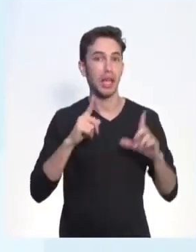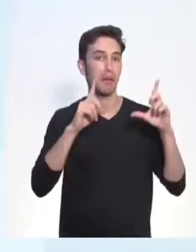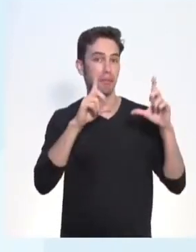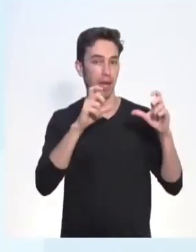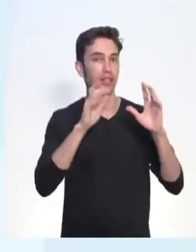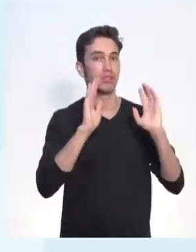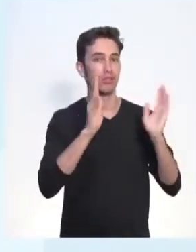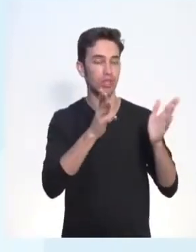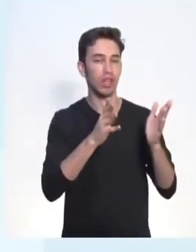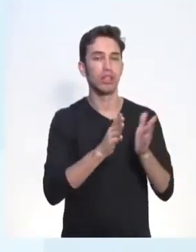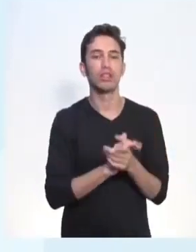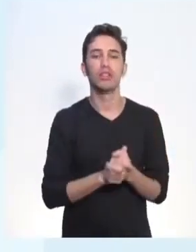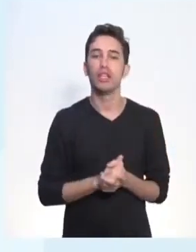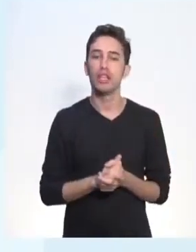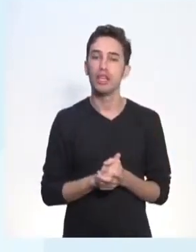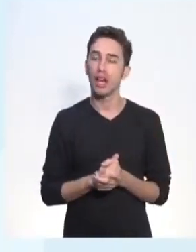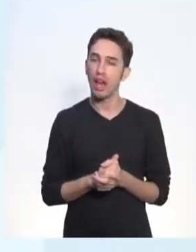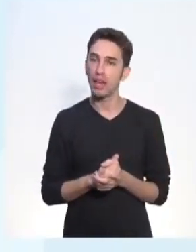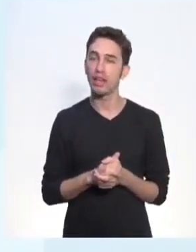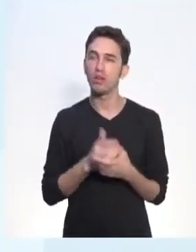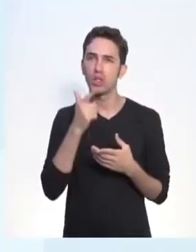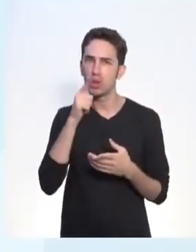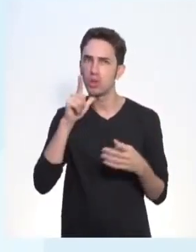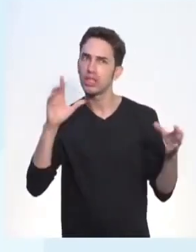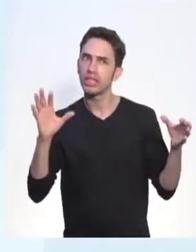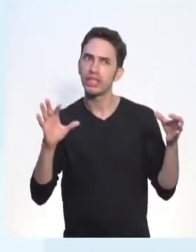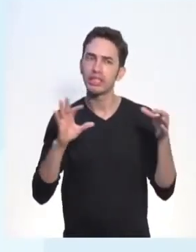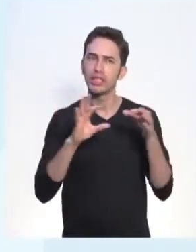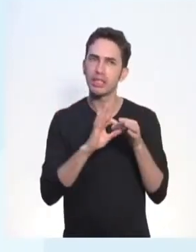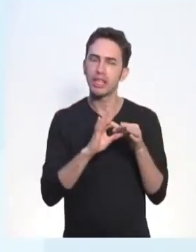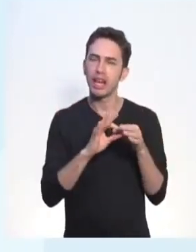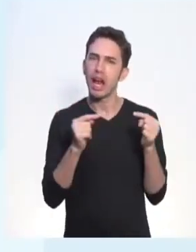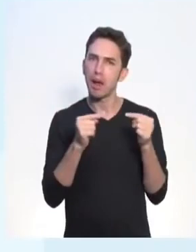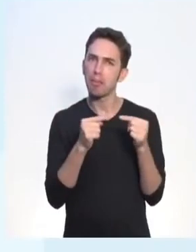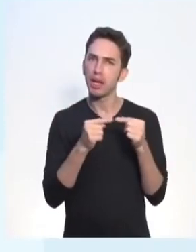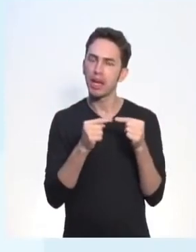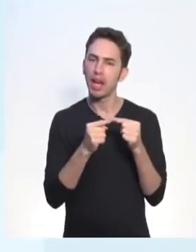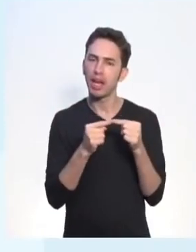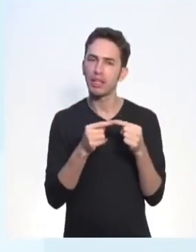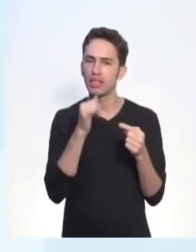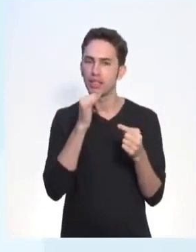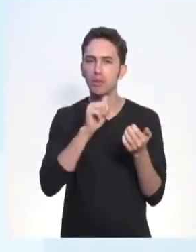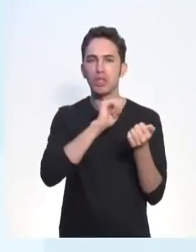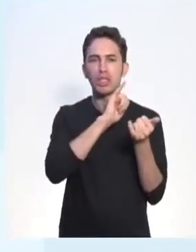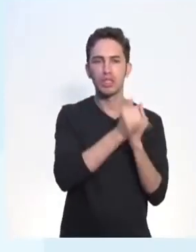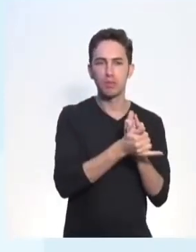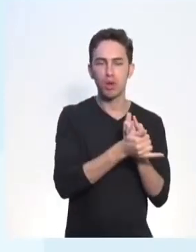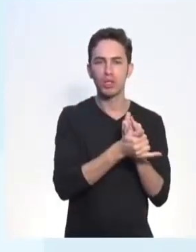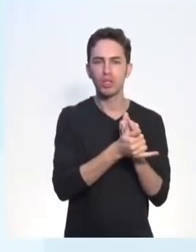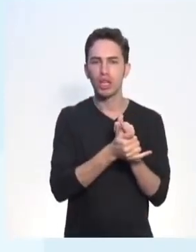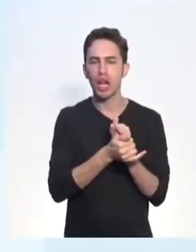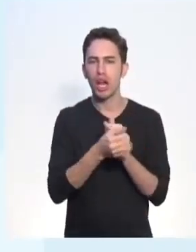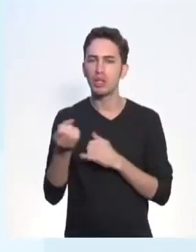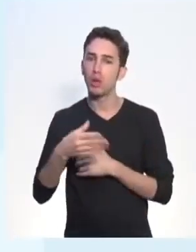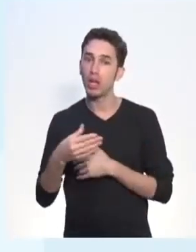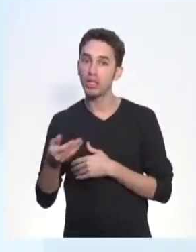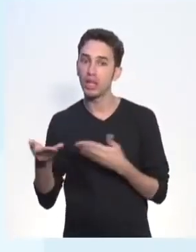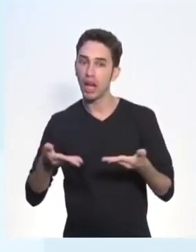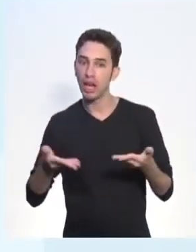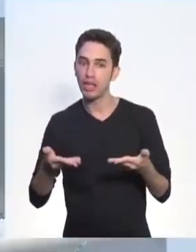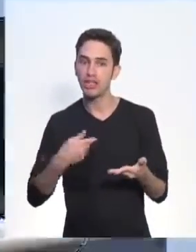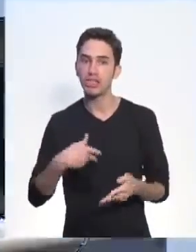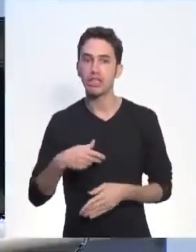imagem. Então, acho que o que vai conseguir encaixar aí, entre esportes, atualidades, religião, fofocas e celebridades,